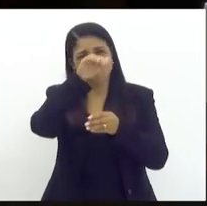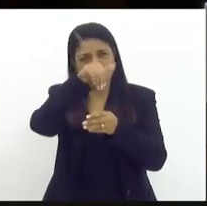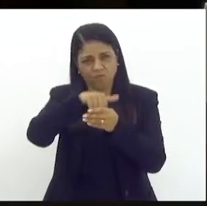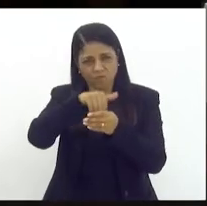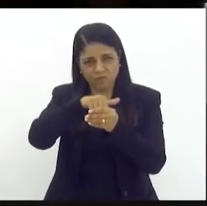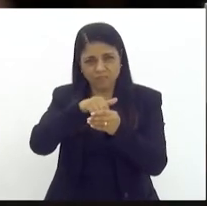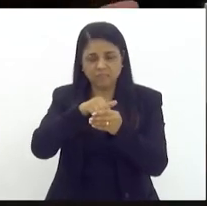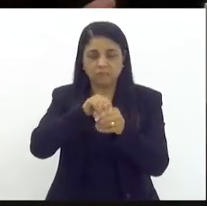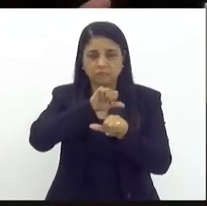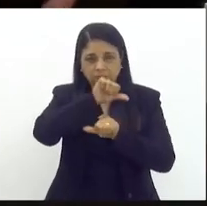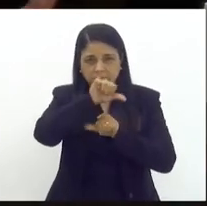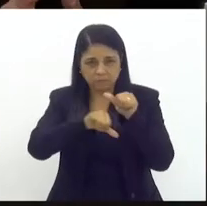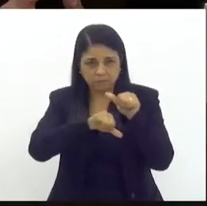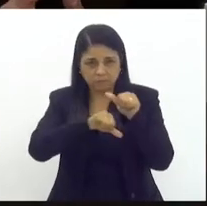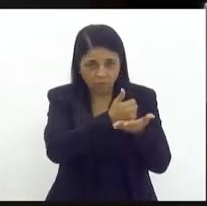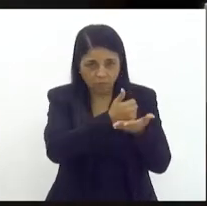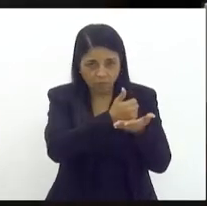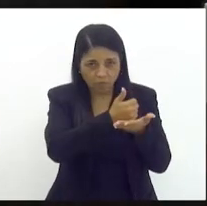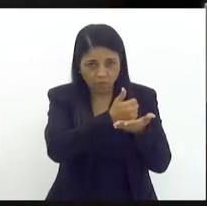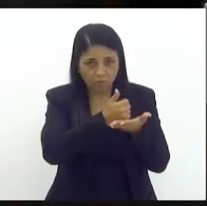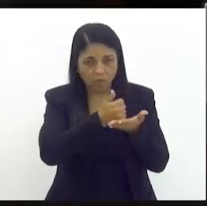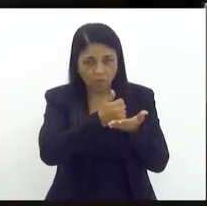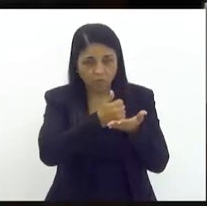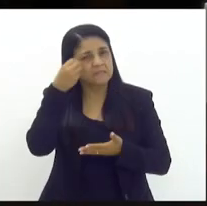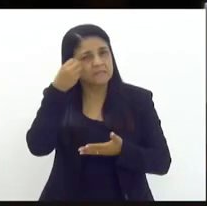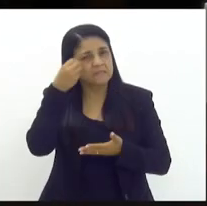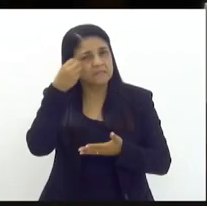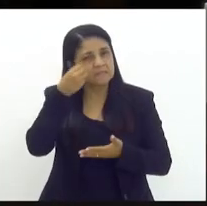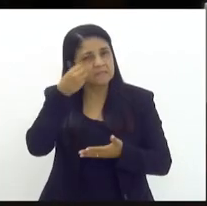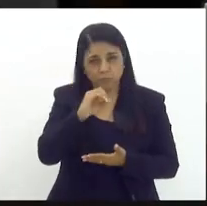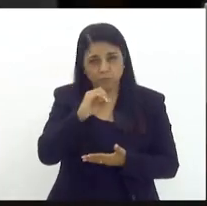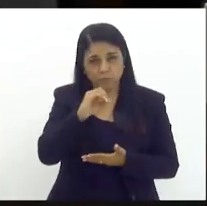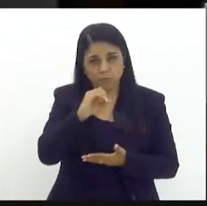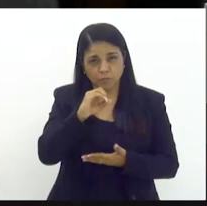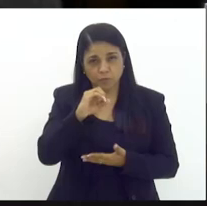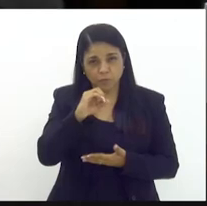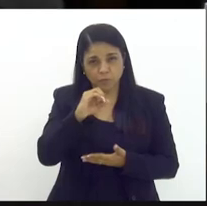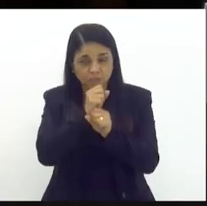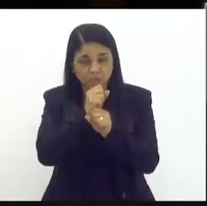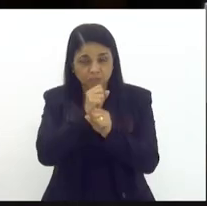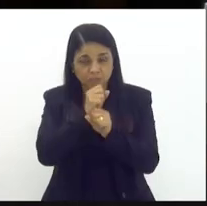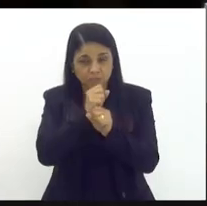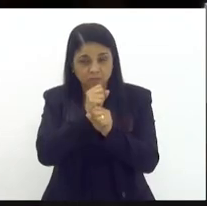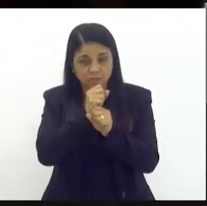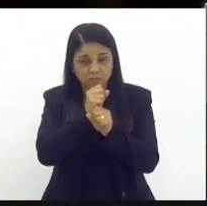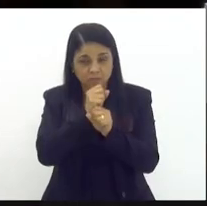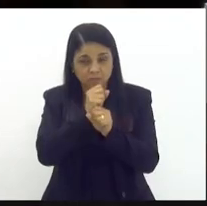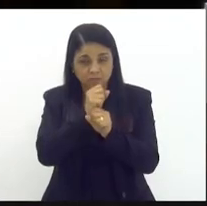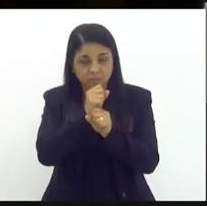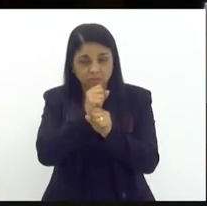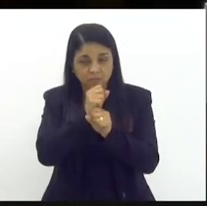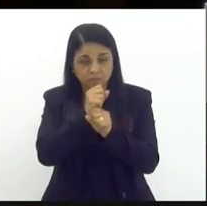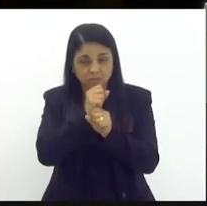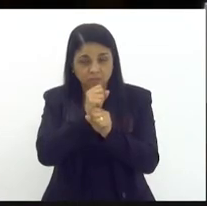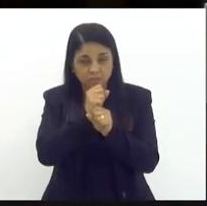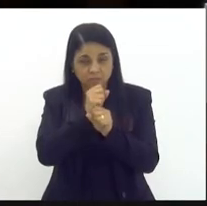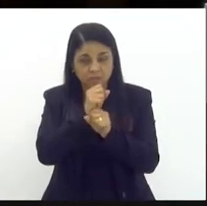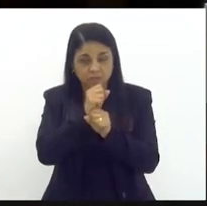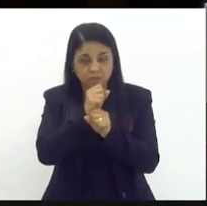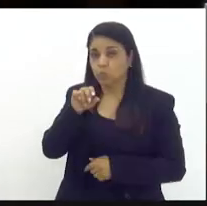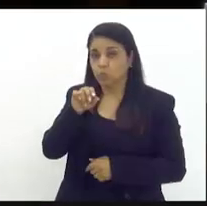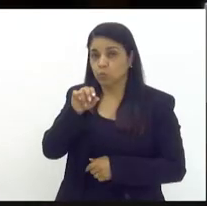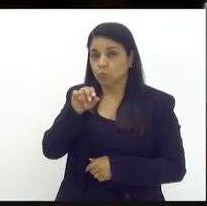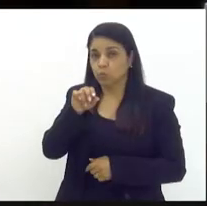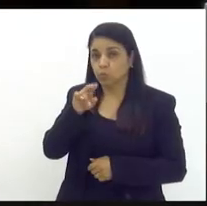em si eu dizia que a experiência de 2008/2009 com o mesmo autor inclusive Bernardo dos que